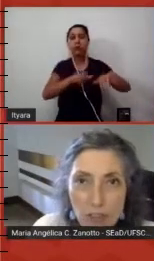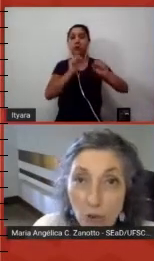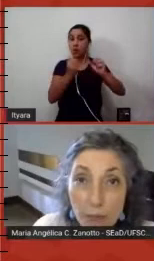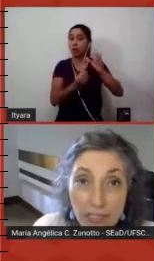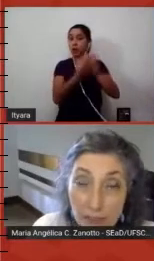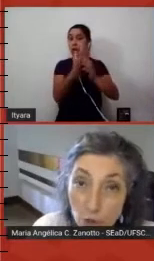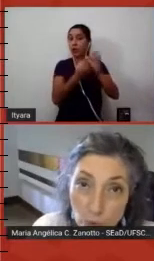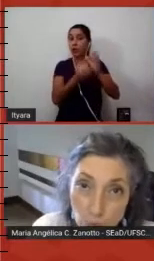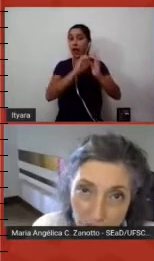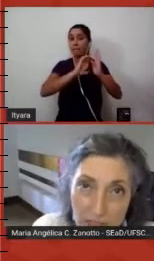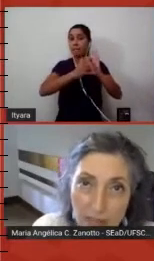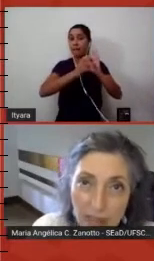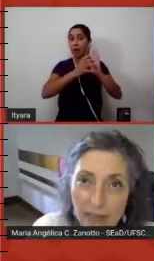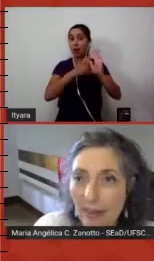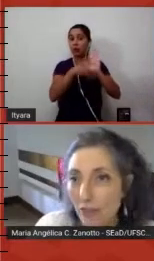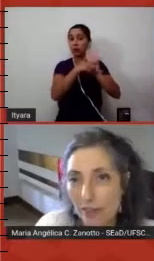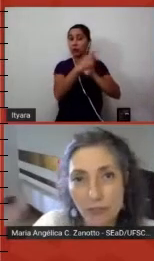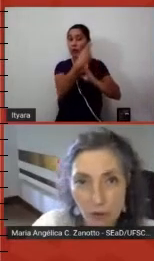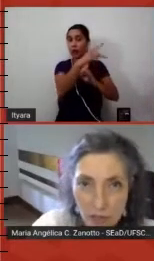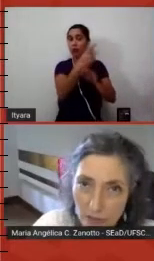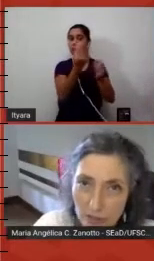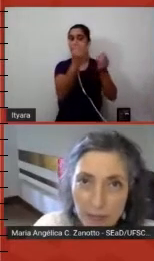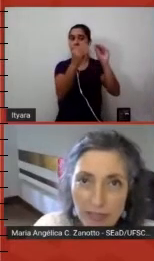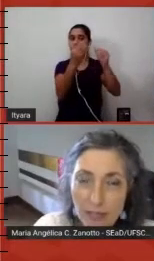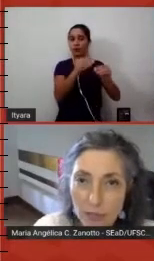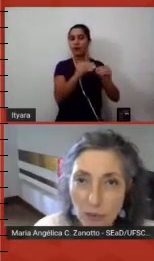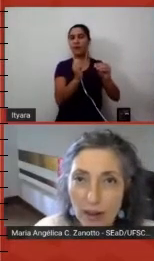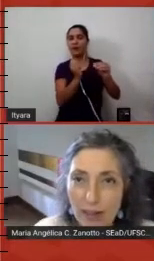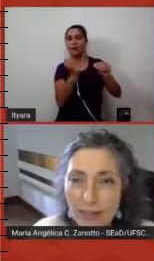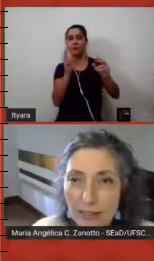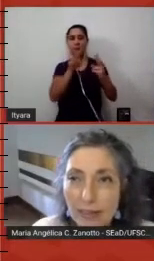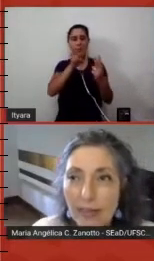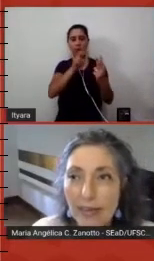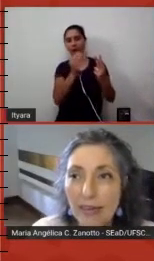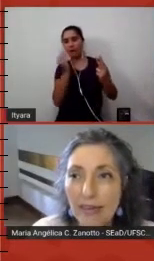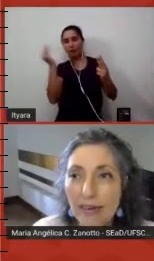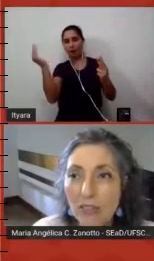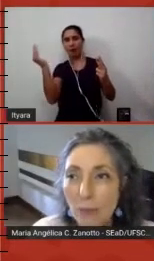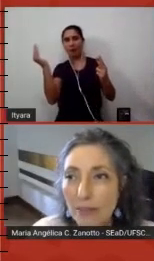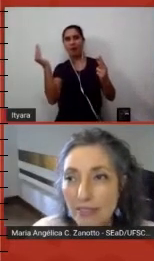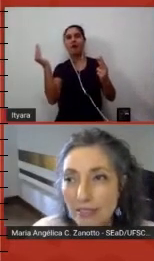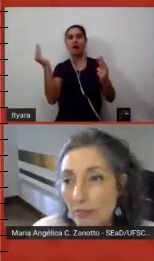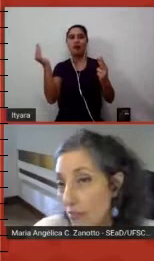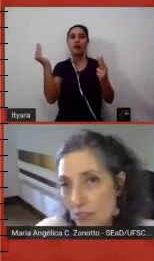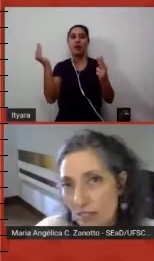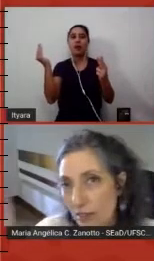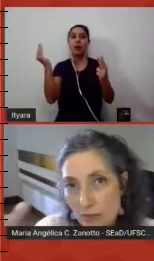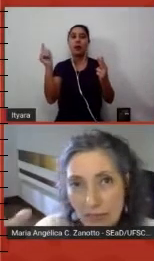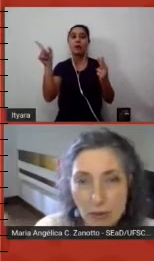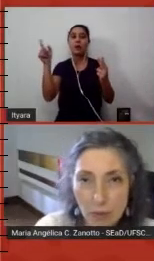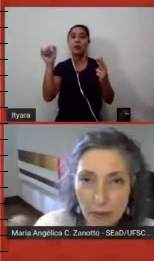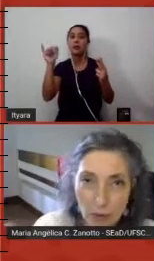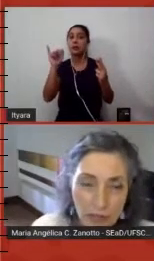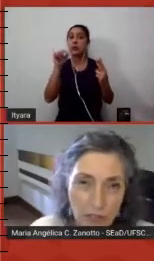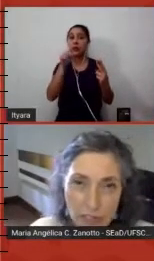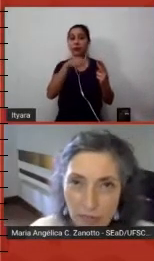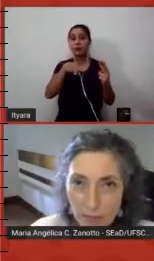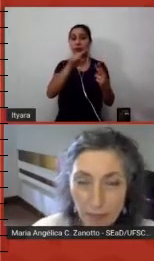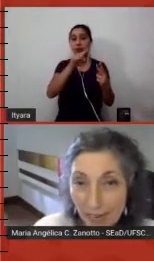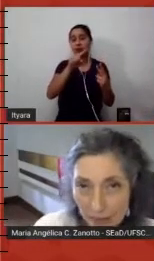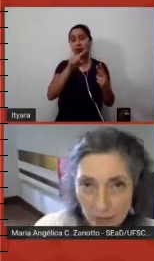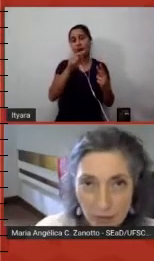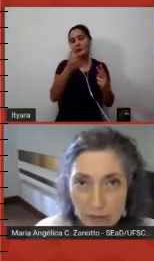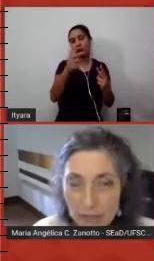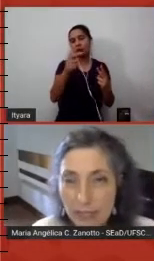banco de rubricas suas, aí ela fica fora dos ambientes virtuais, e ela só pode ser salva se você não tem o